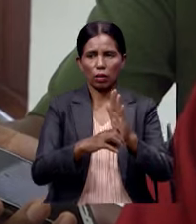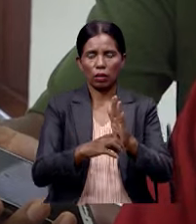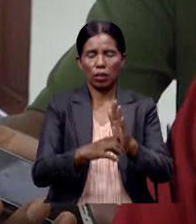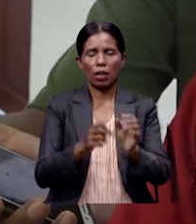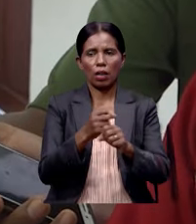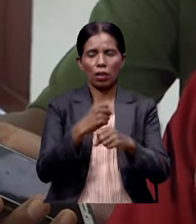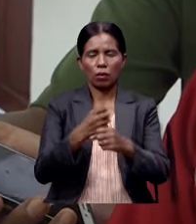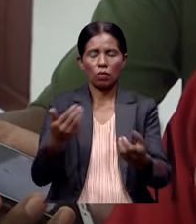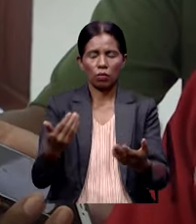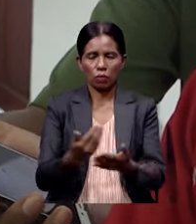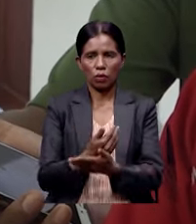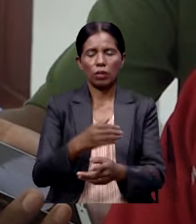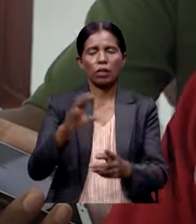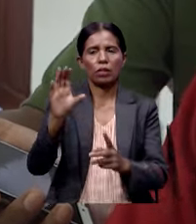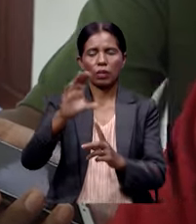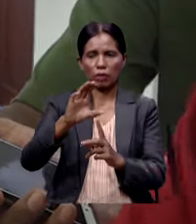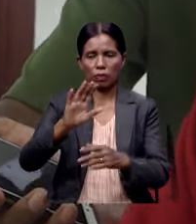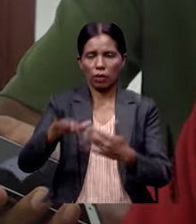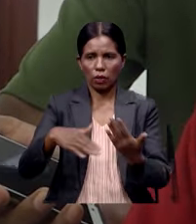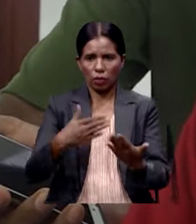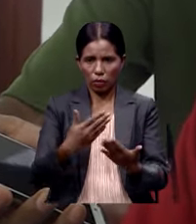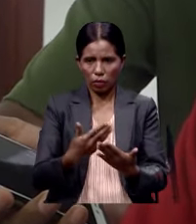itu an cargo sira hausi e